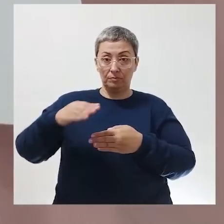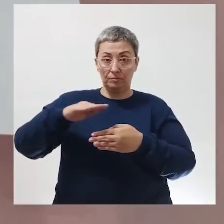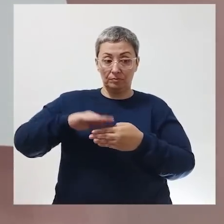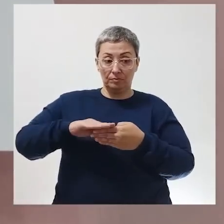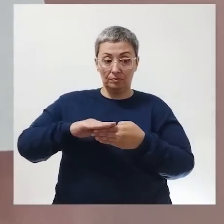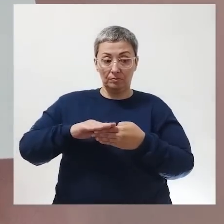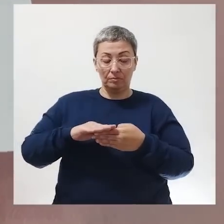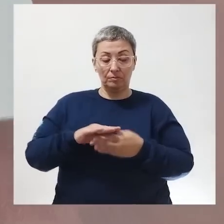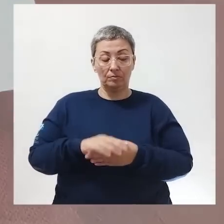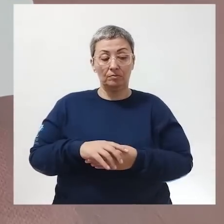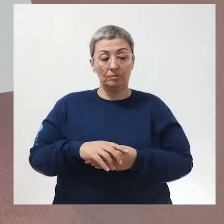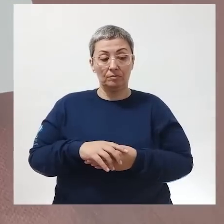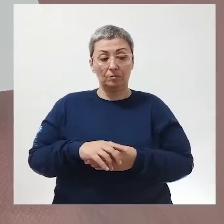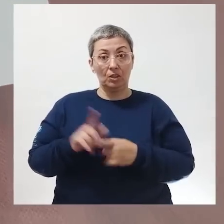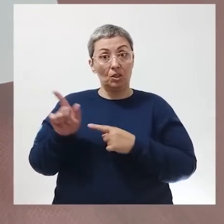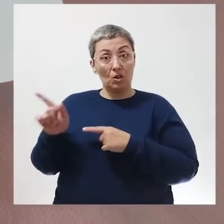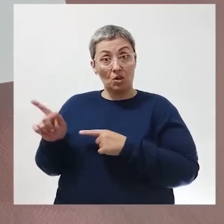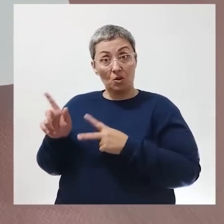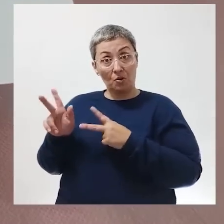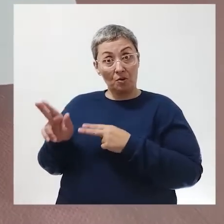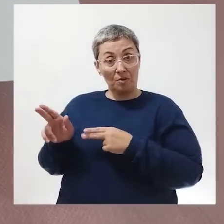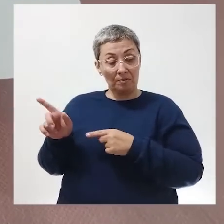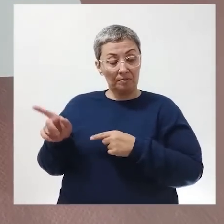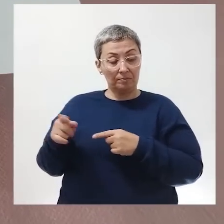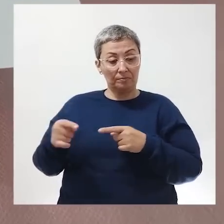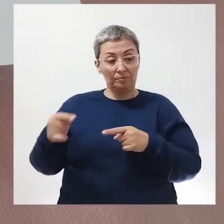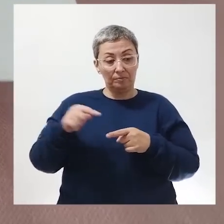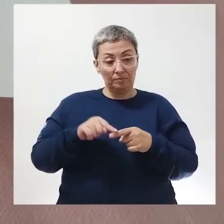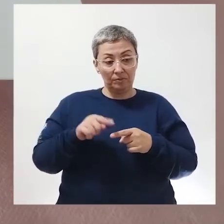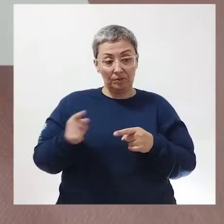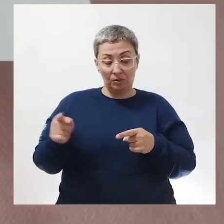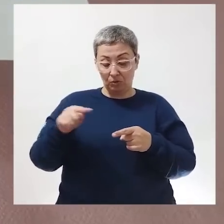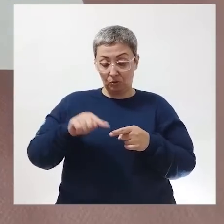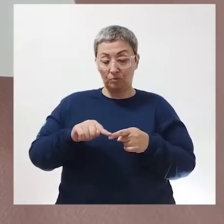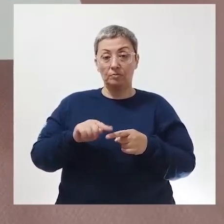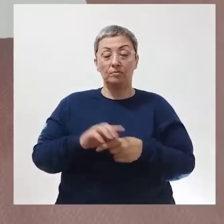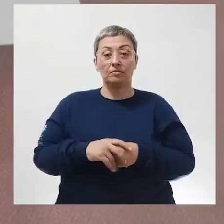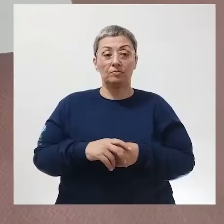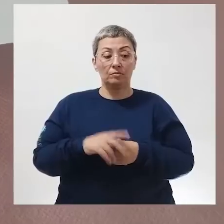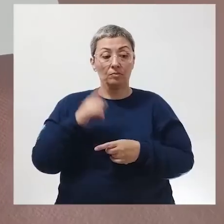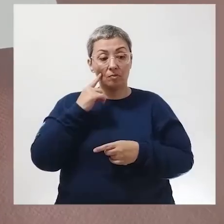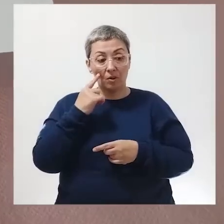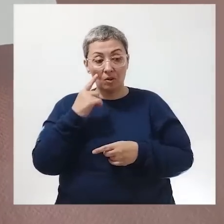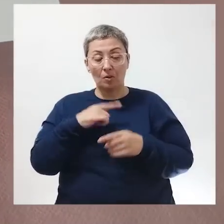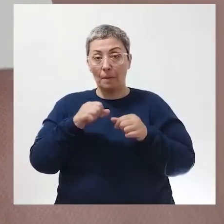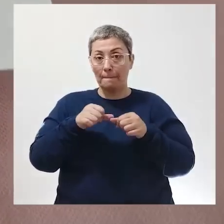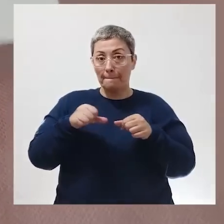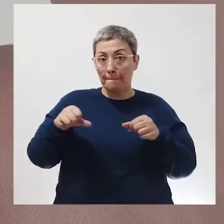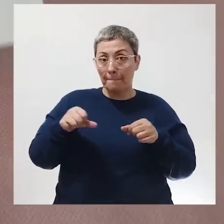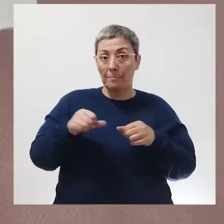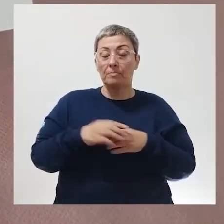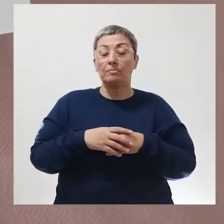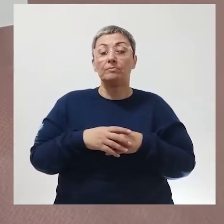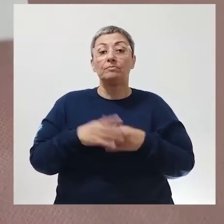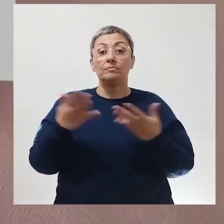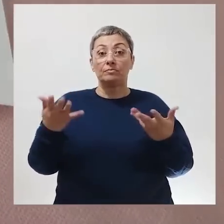aqui, marcar, eu vou trazer aqui, ó, triângulo de novo, até aqui. Tá vendo? Ó,